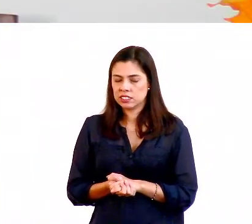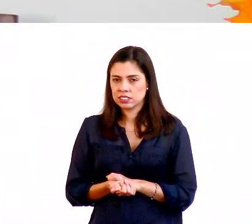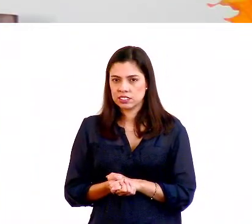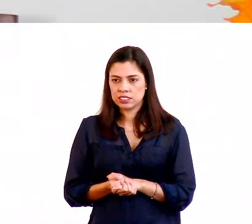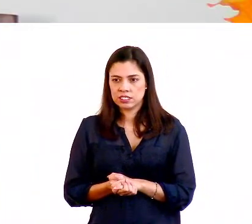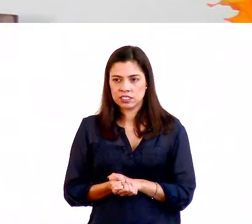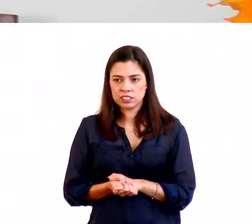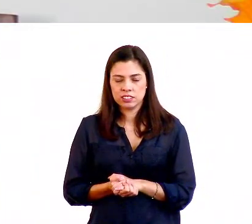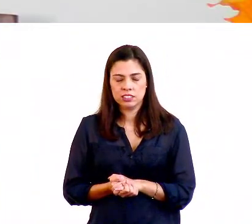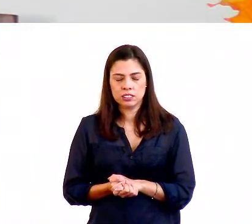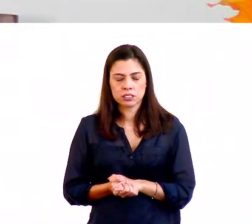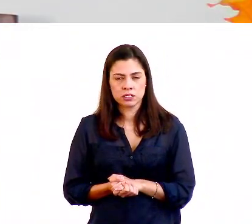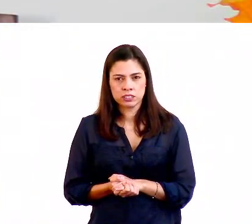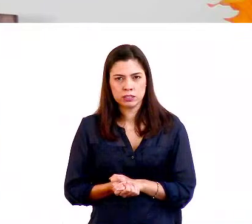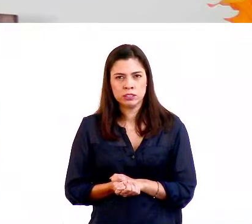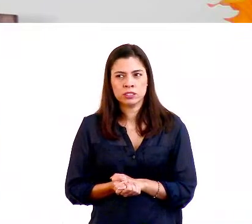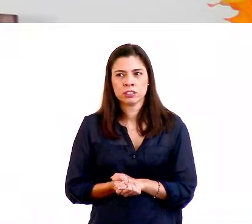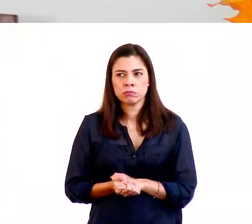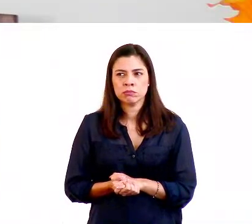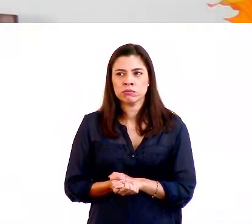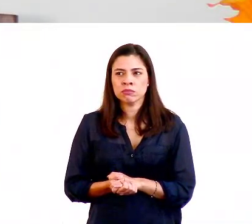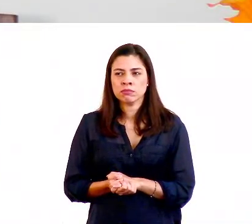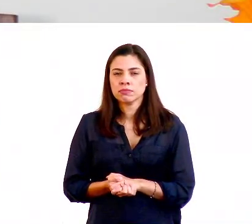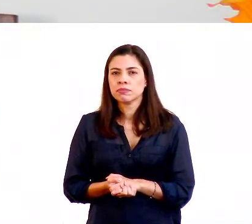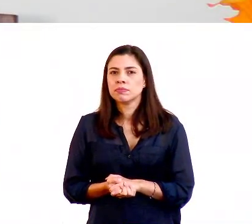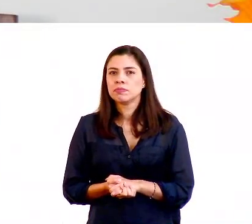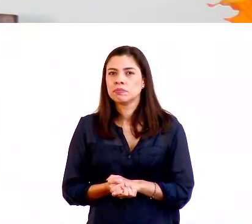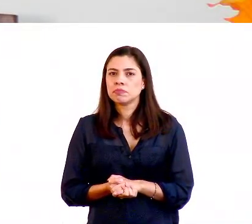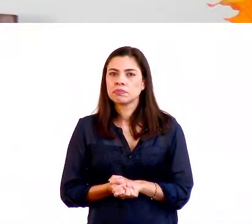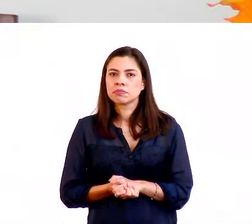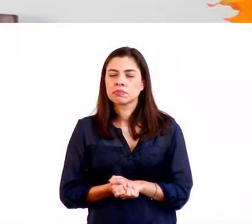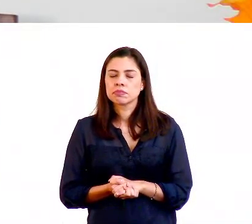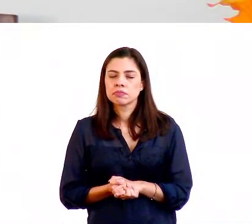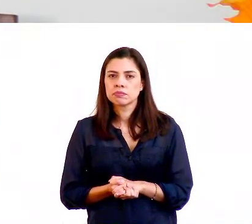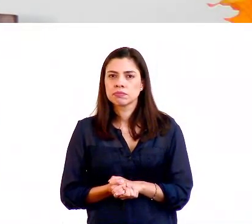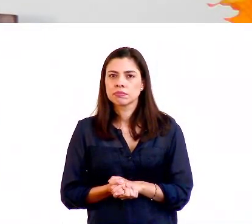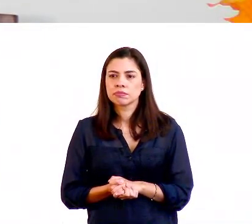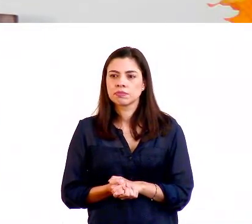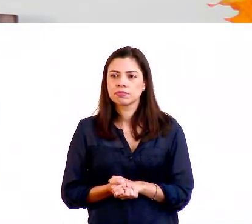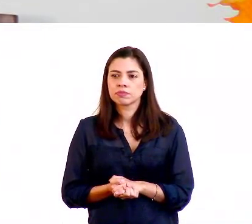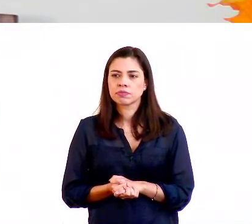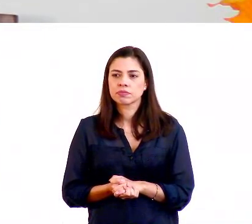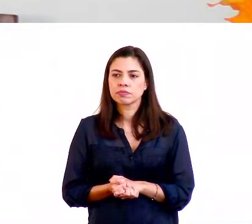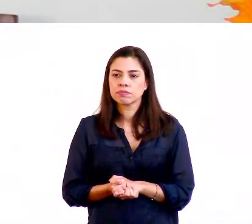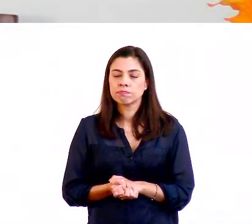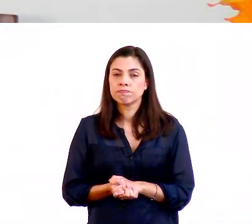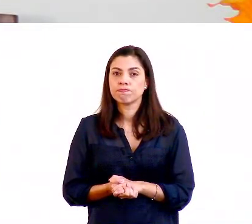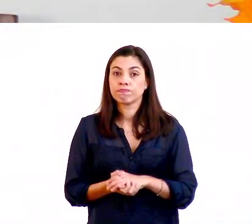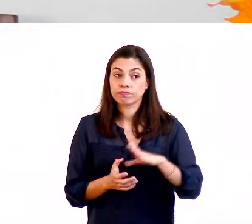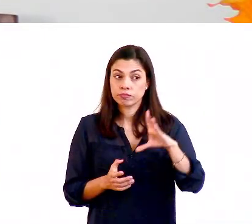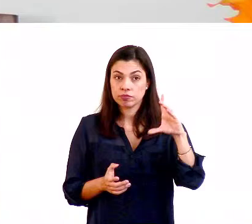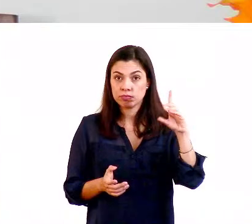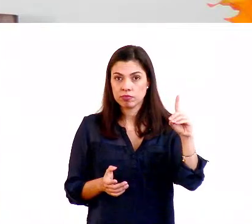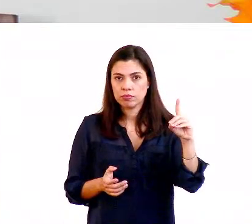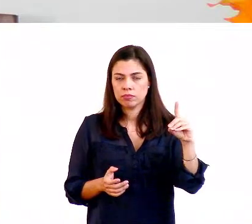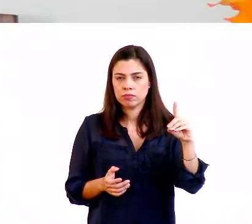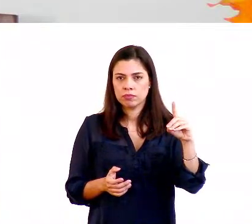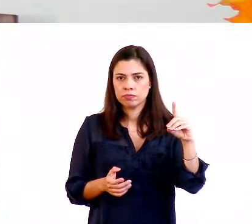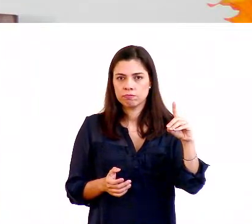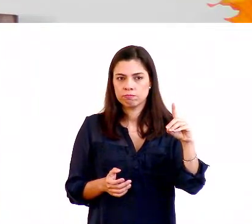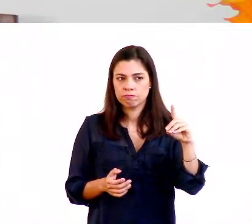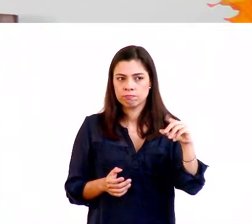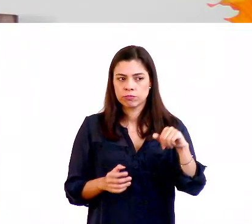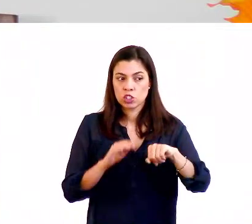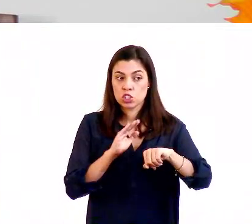precisei falar isso, foi importante, é um aviso, é um alerta. Todos os alertas bíblicos que